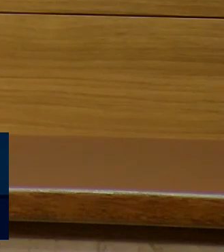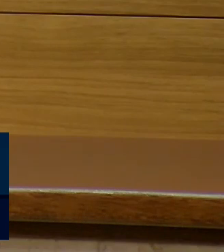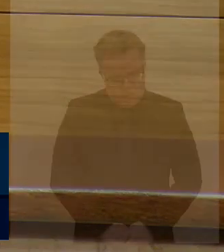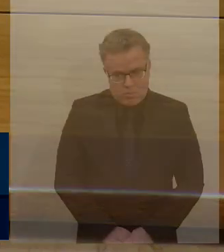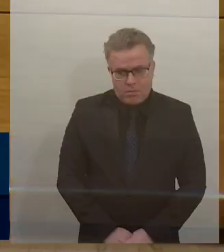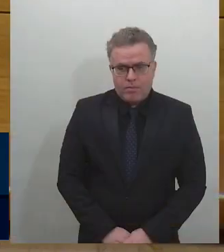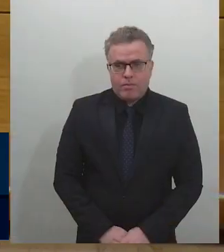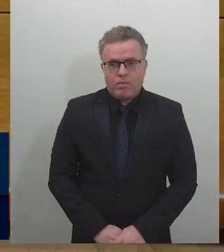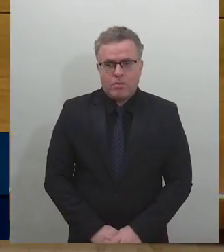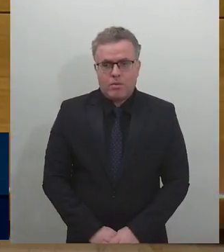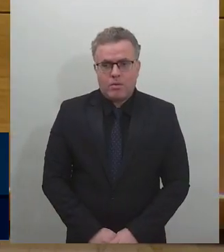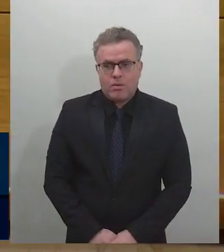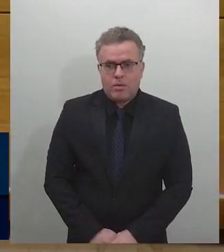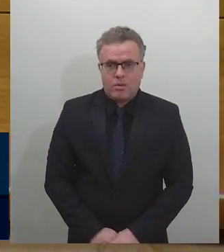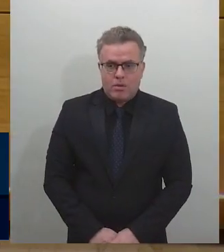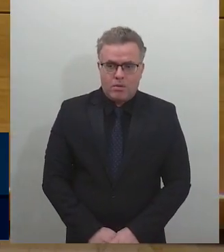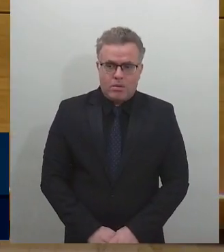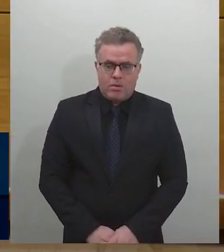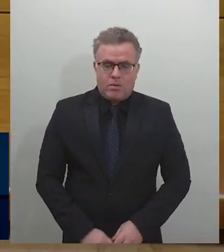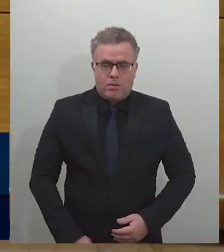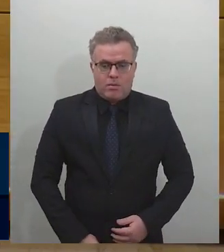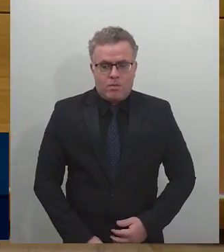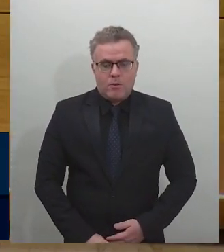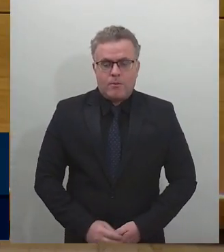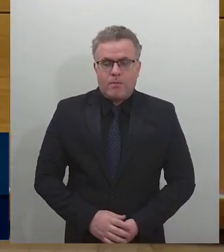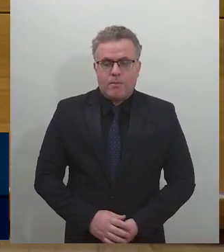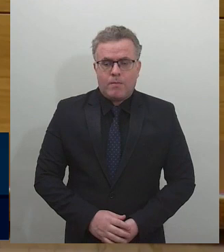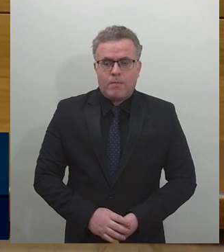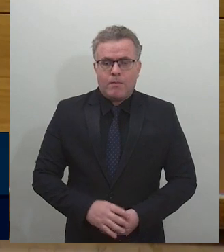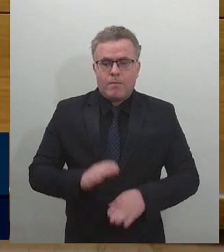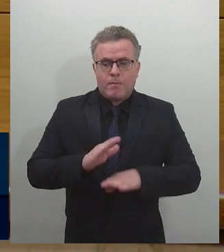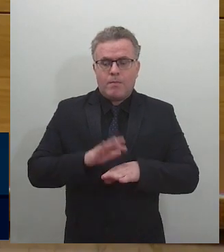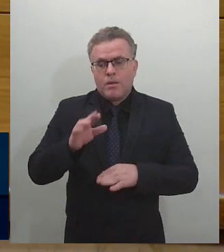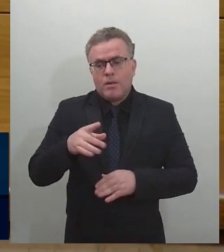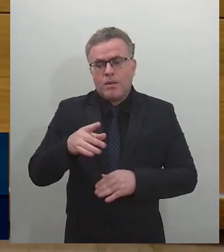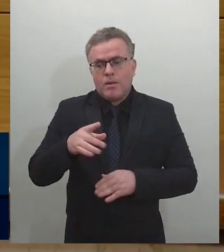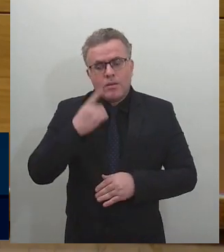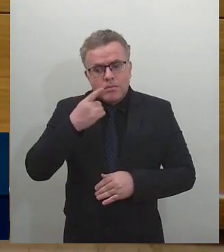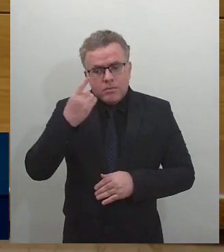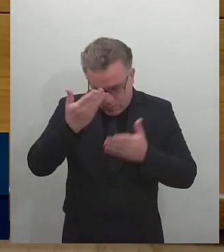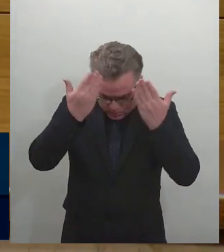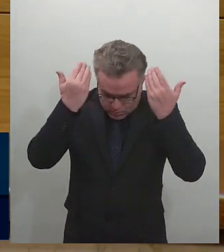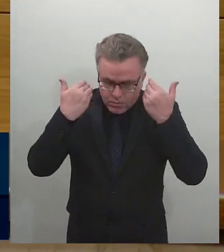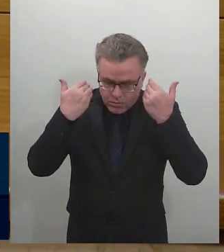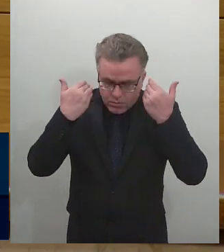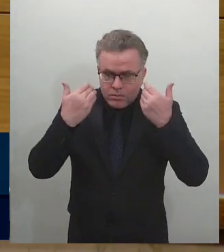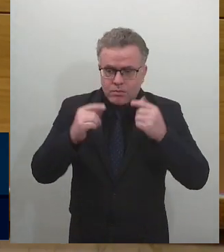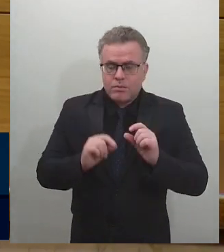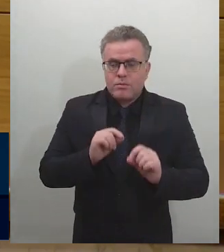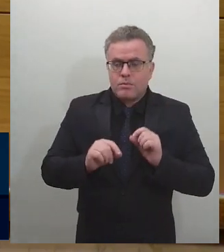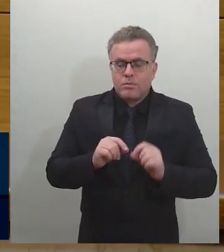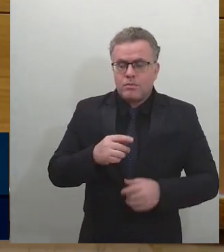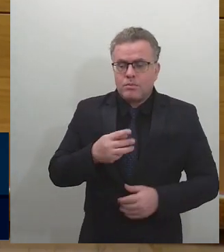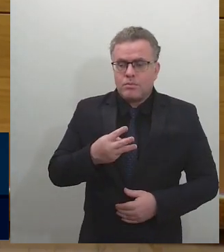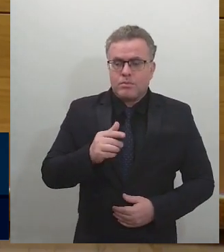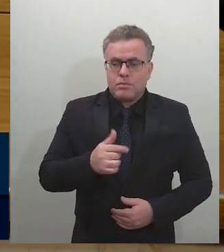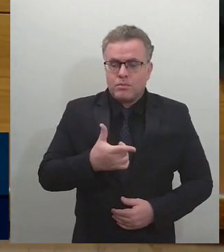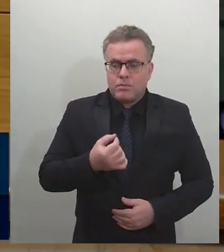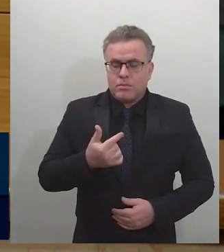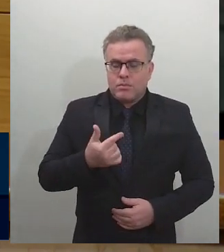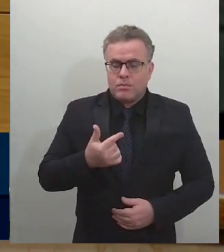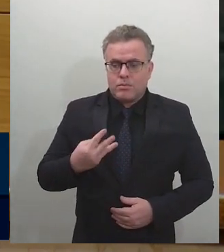43/45/2023, autoria, deputado doutor Samuel. Moção 87/2023, doutor Samuel. Indicação número